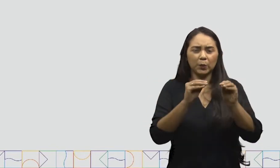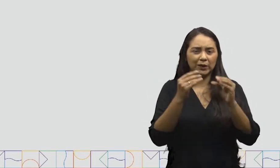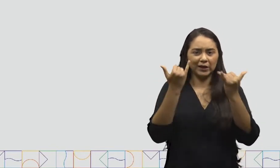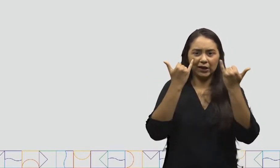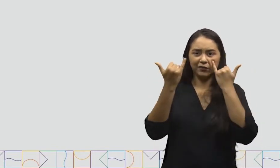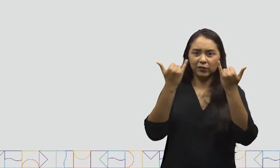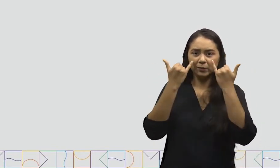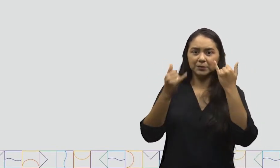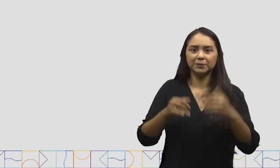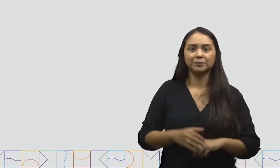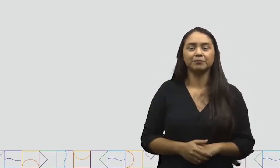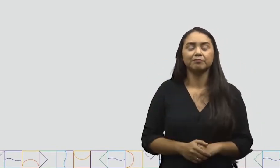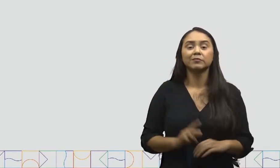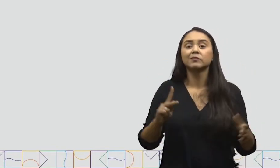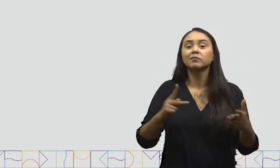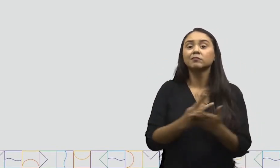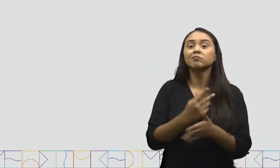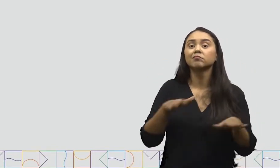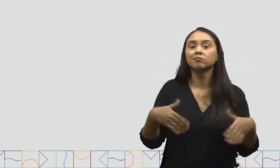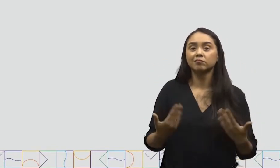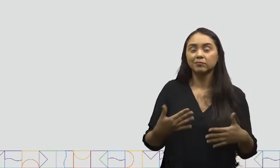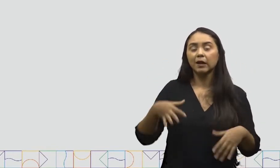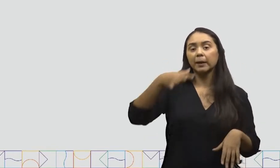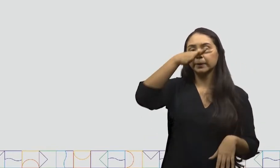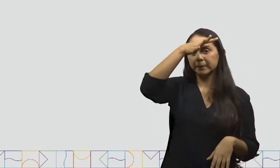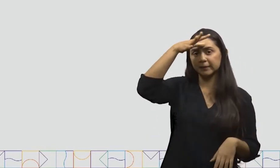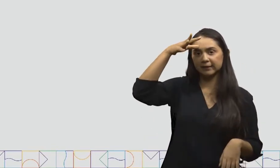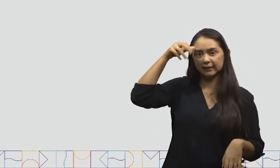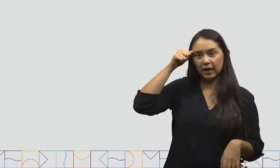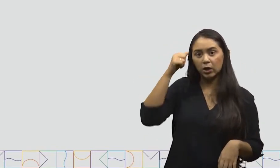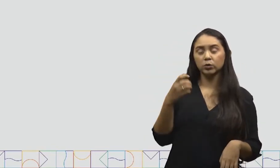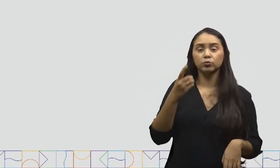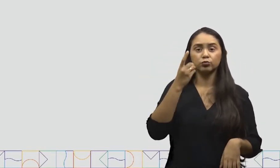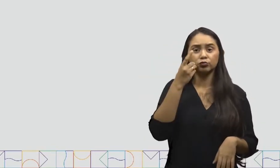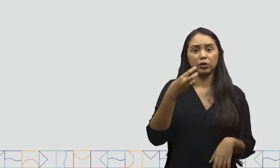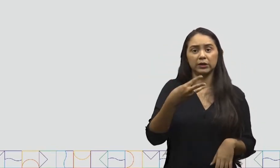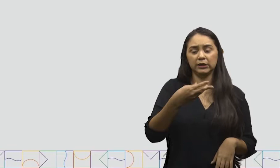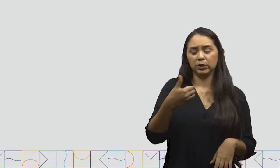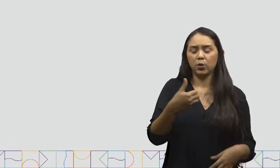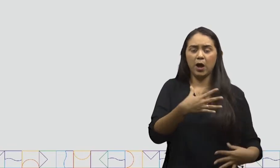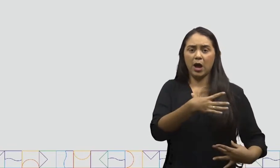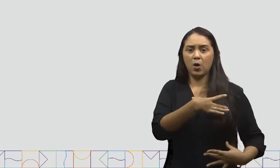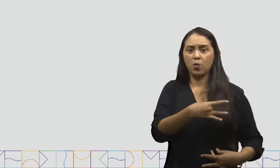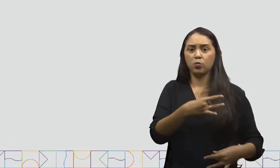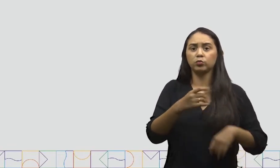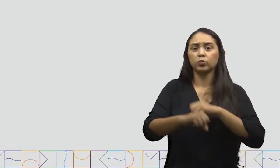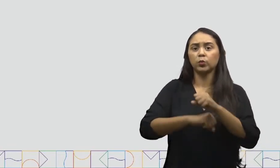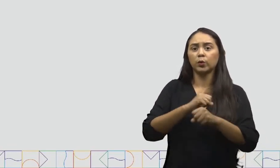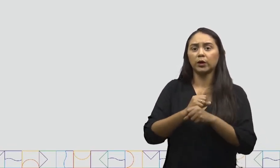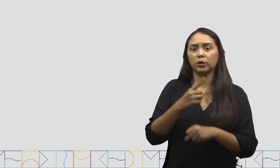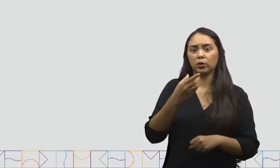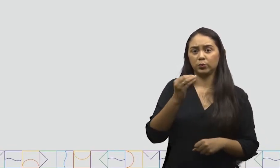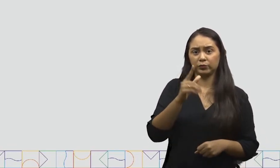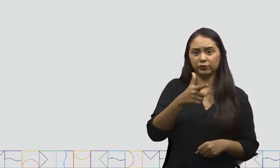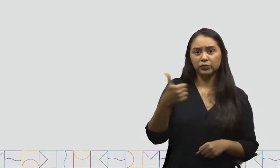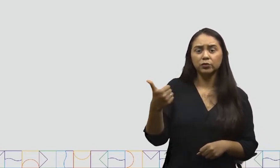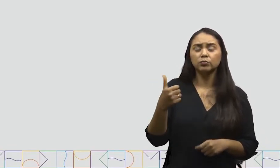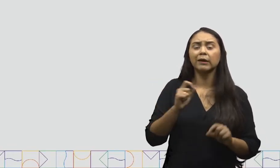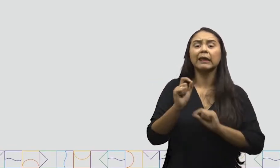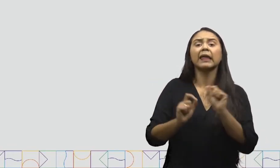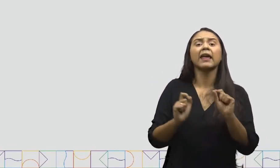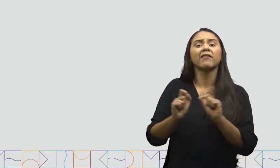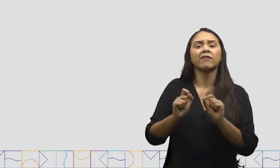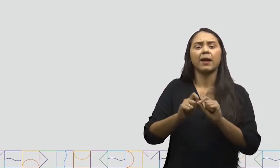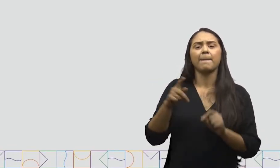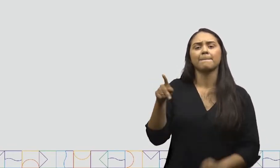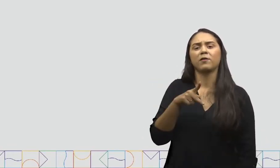você. O experimento aconteceu na cidade de Manaus no dia 31 de agosto de 2021. E quem o